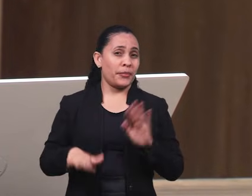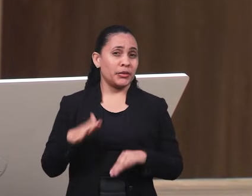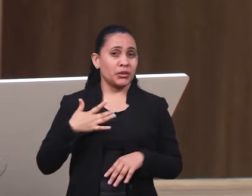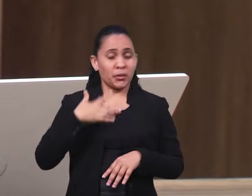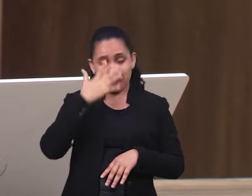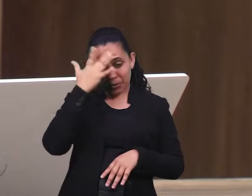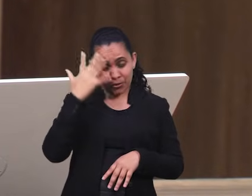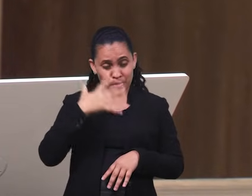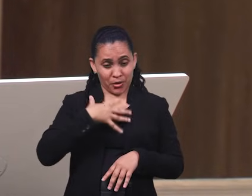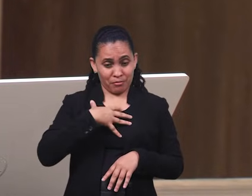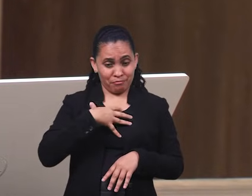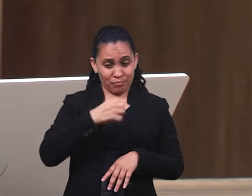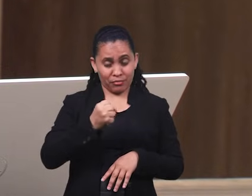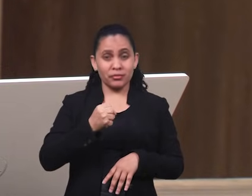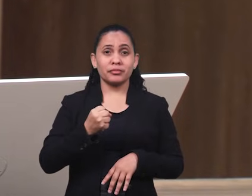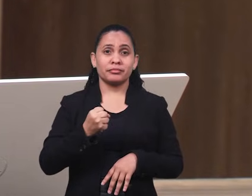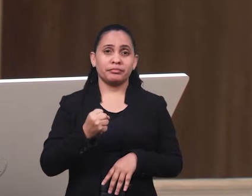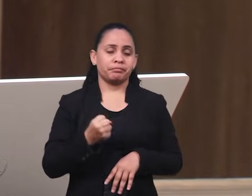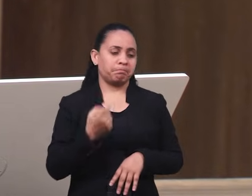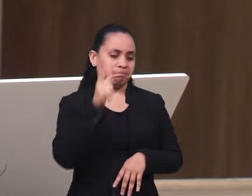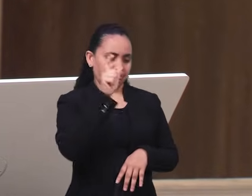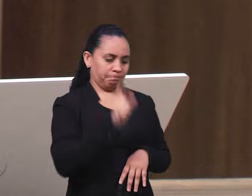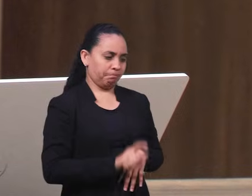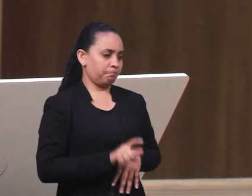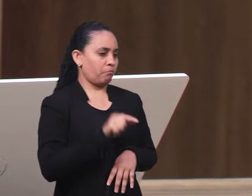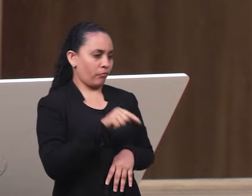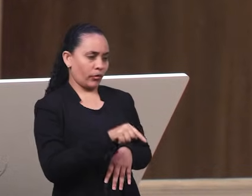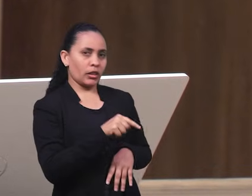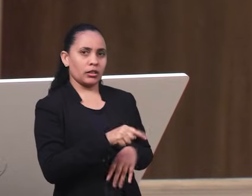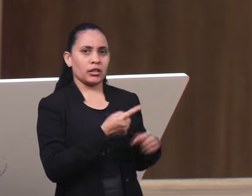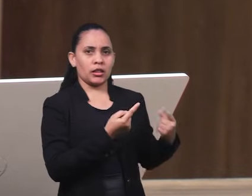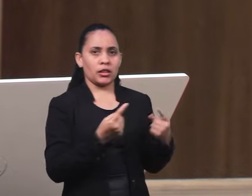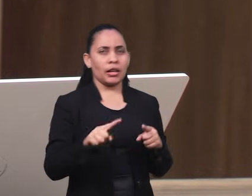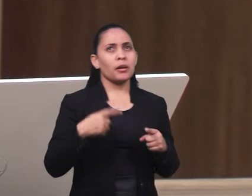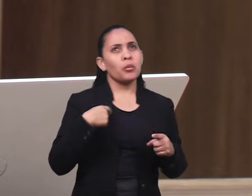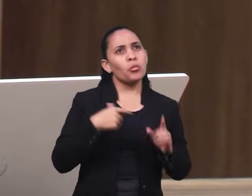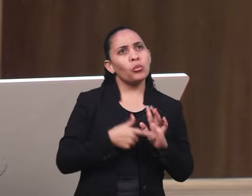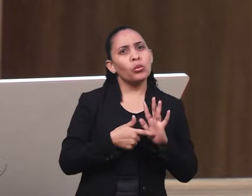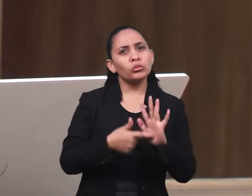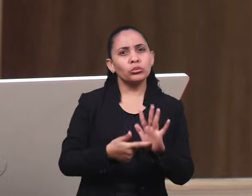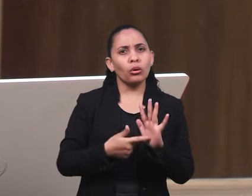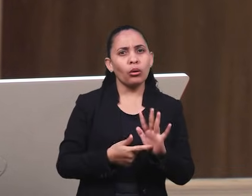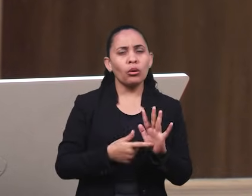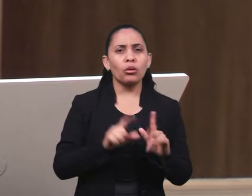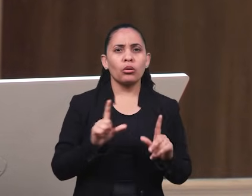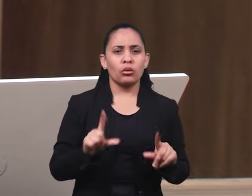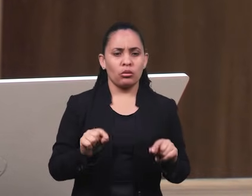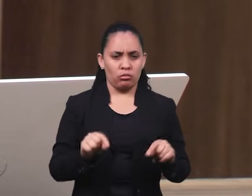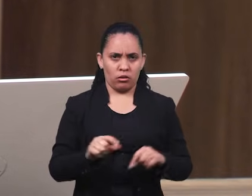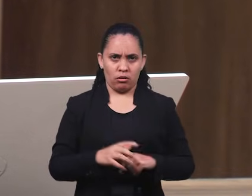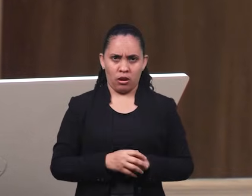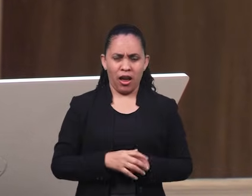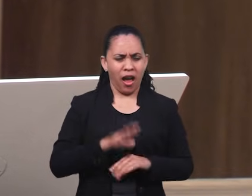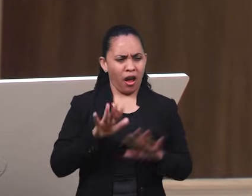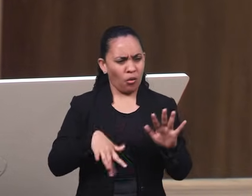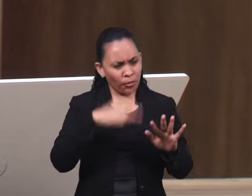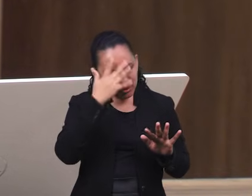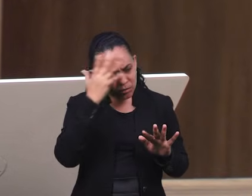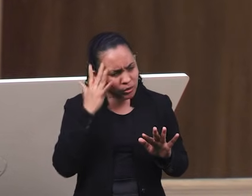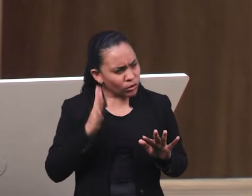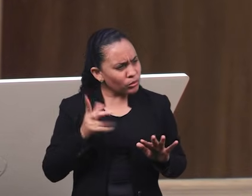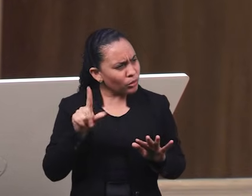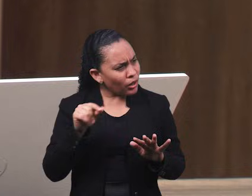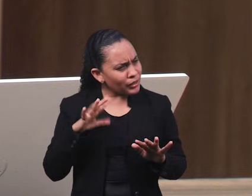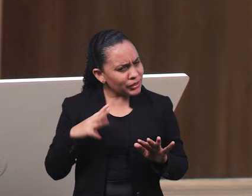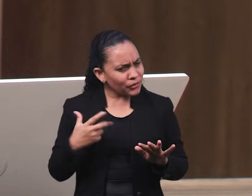a questão do calvinismo. Calvino era uma pessoa que era um reformador, mas trouxe a ideia de predestinação, e algumas pessoas